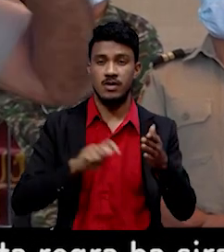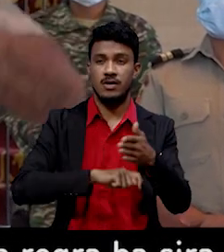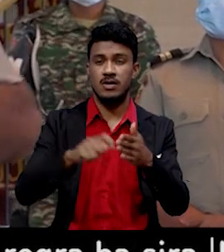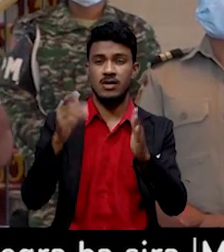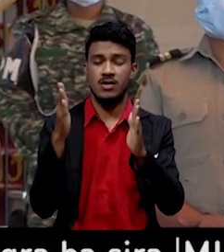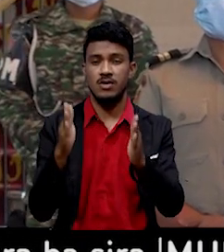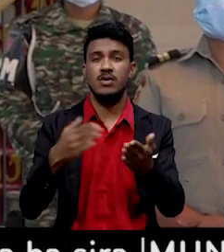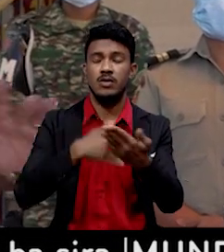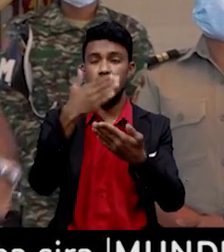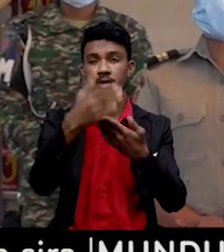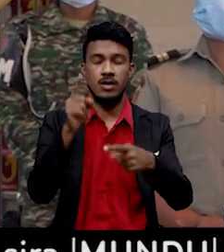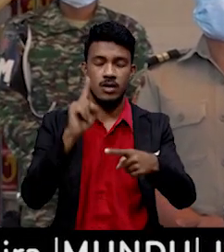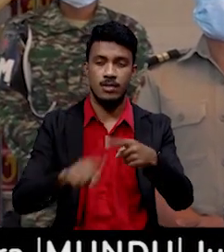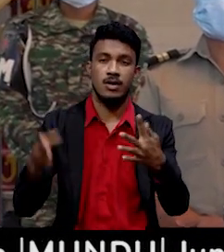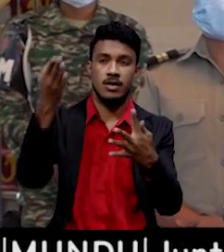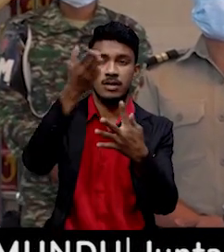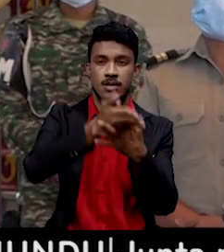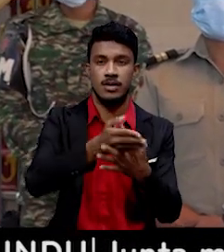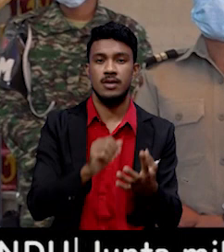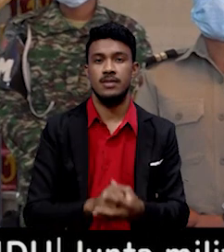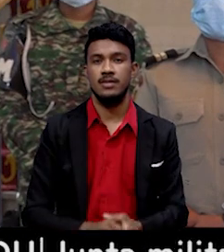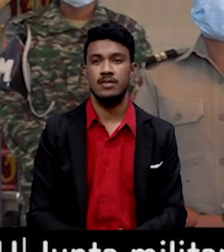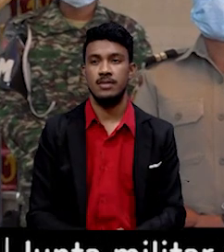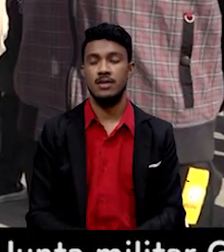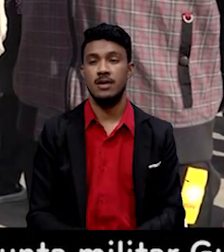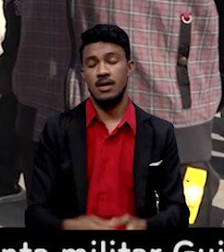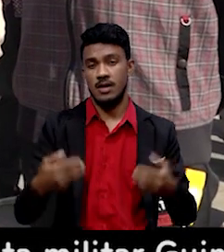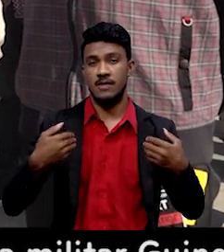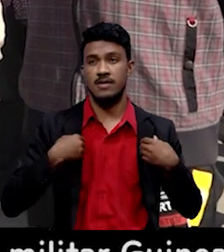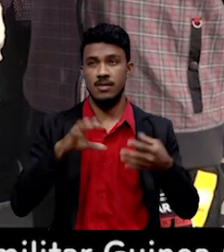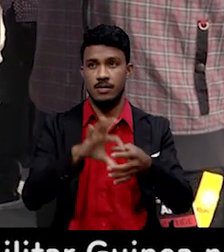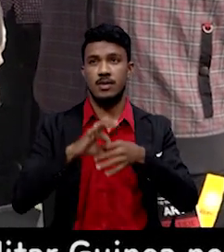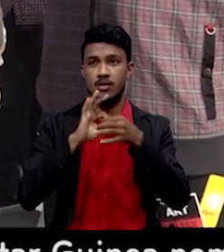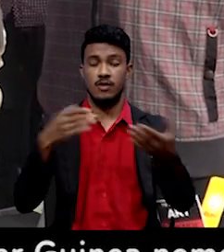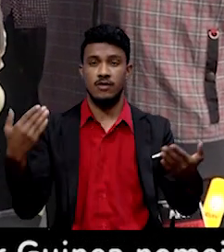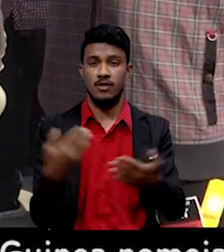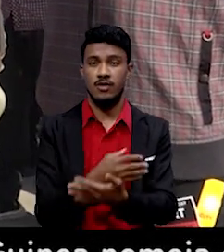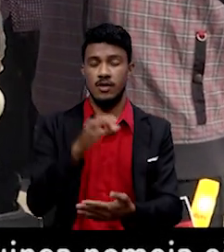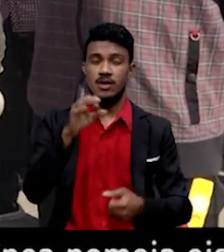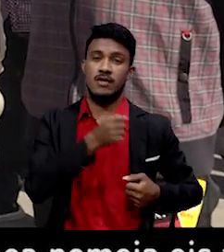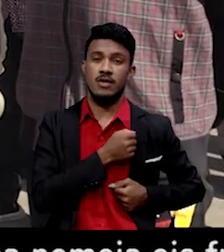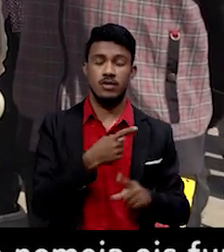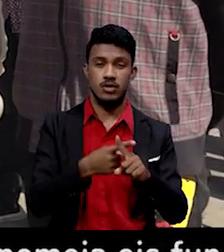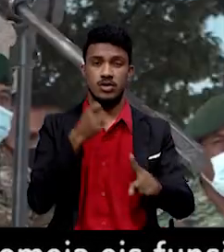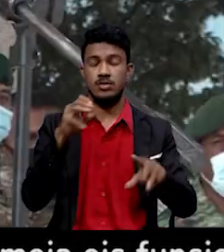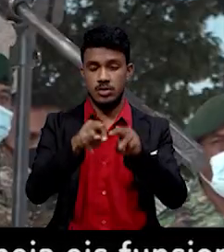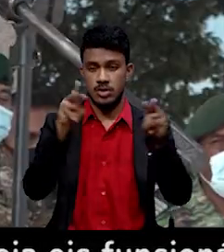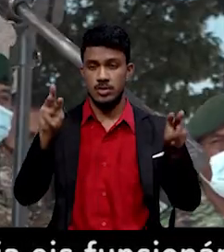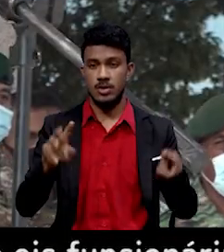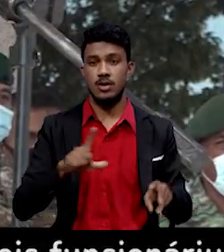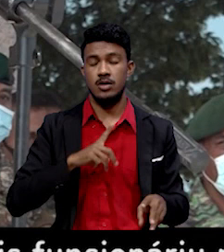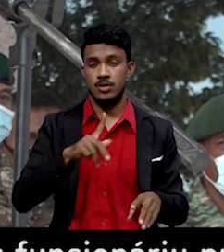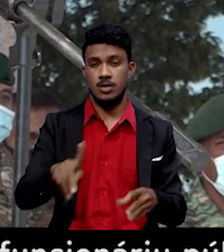então né né lá pelo tamano né né lá com lá com antes né cadetes von FFTL9 ida o si município Lauten